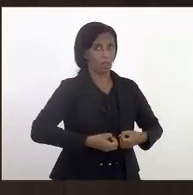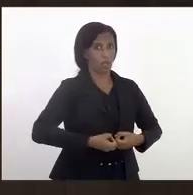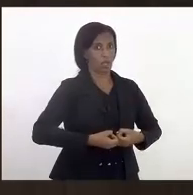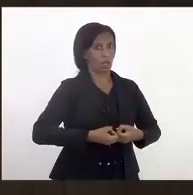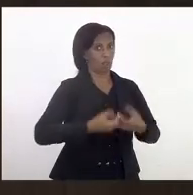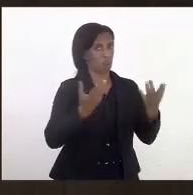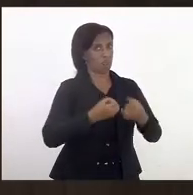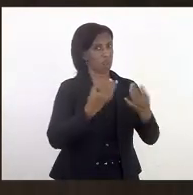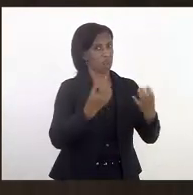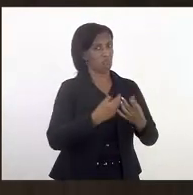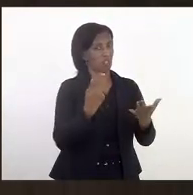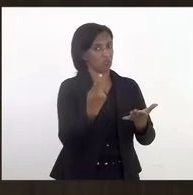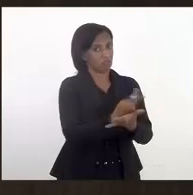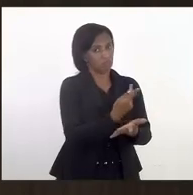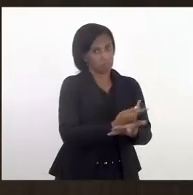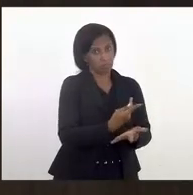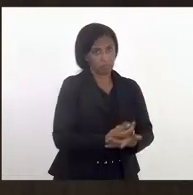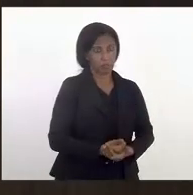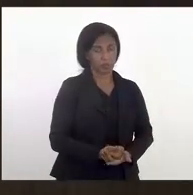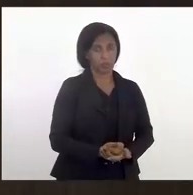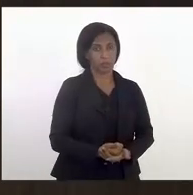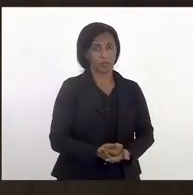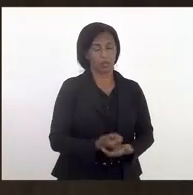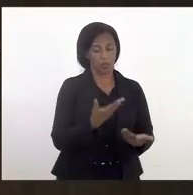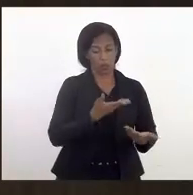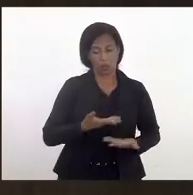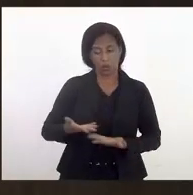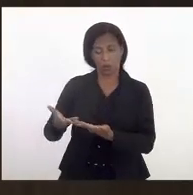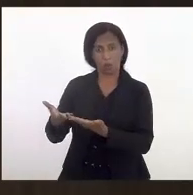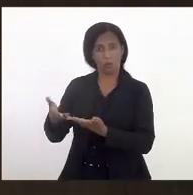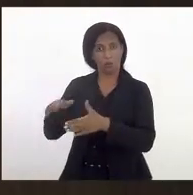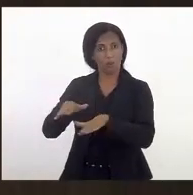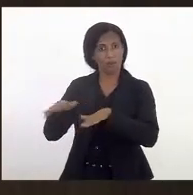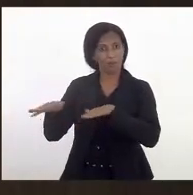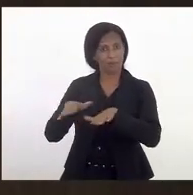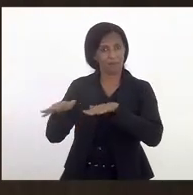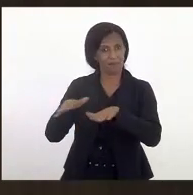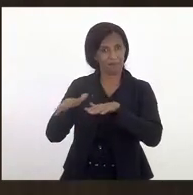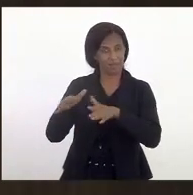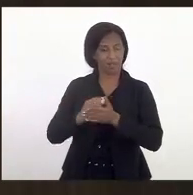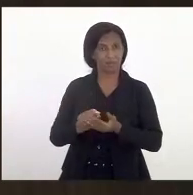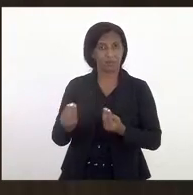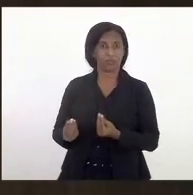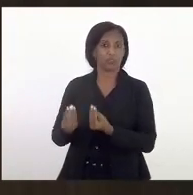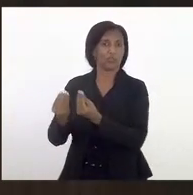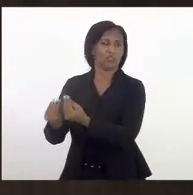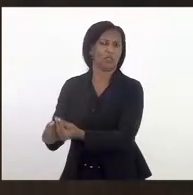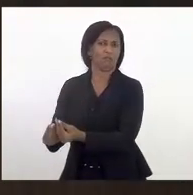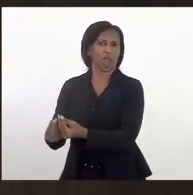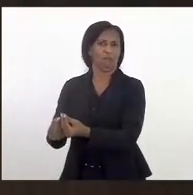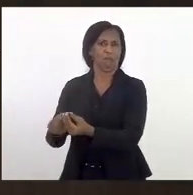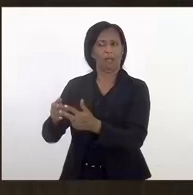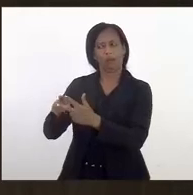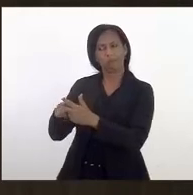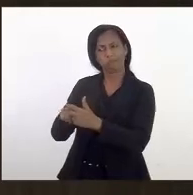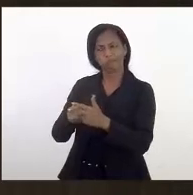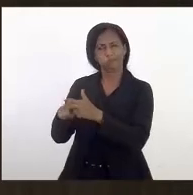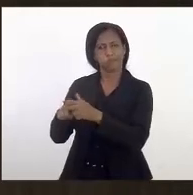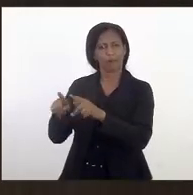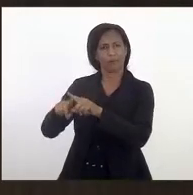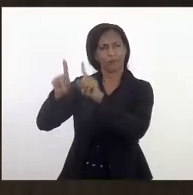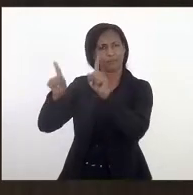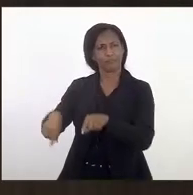e no porto no com supostos movimentos de dar reajustes a servidores